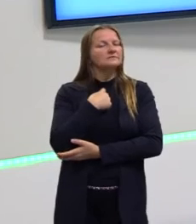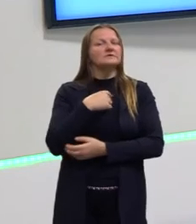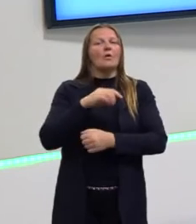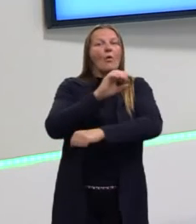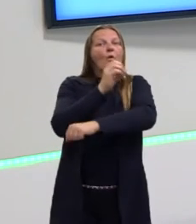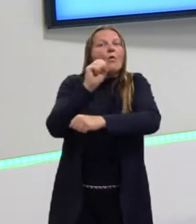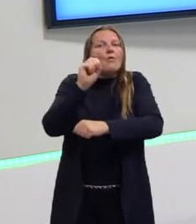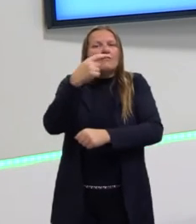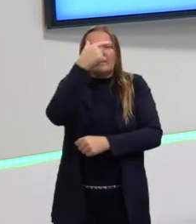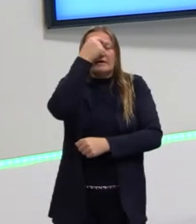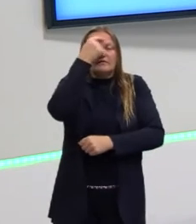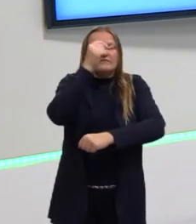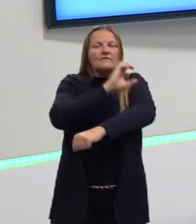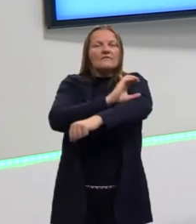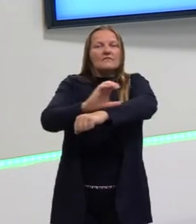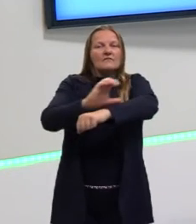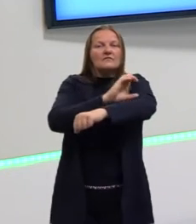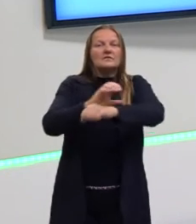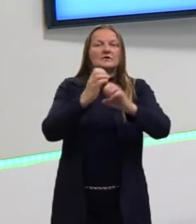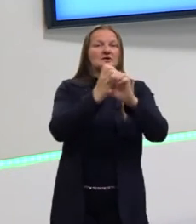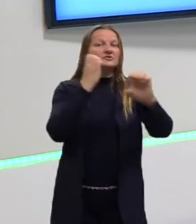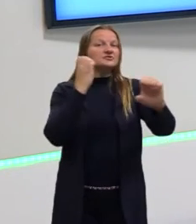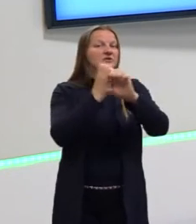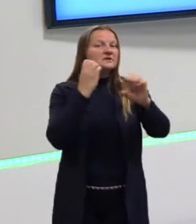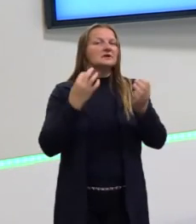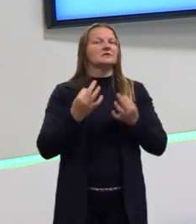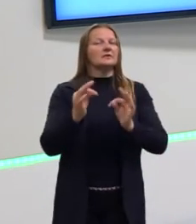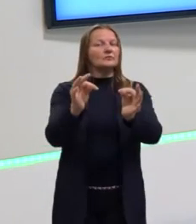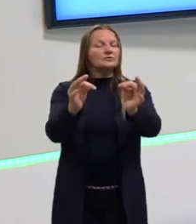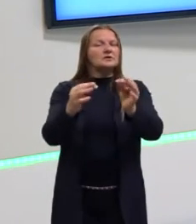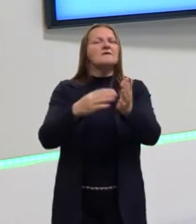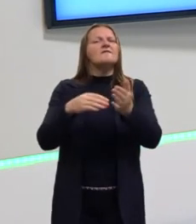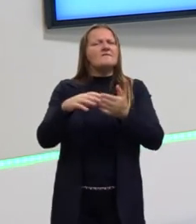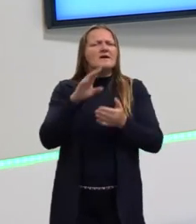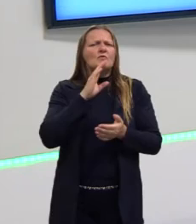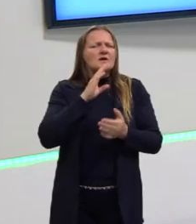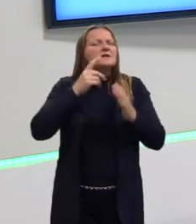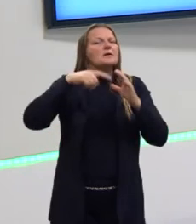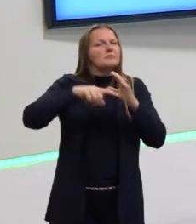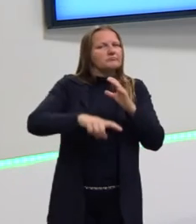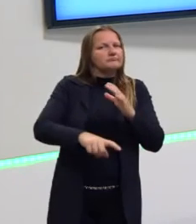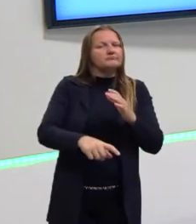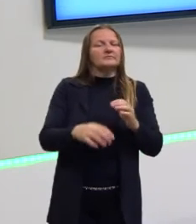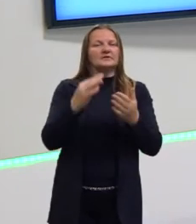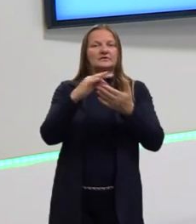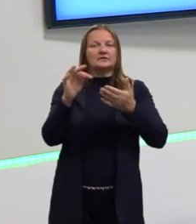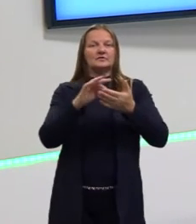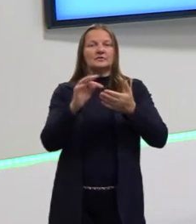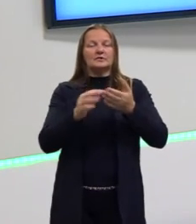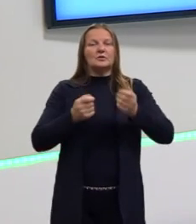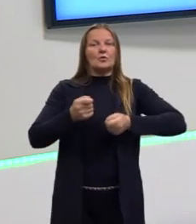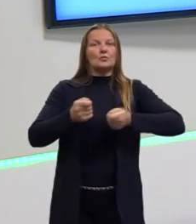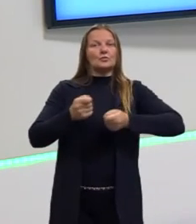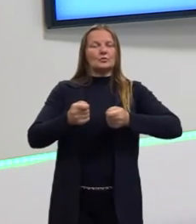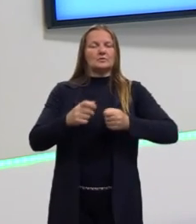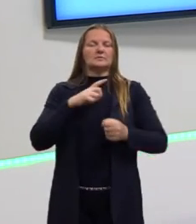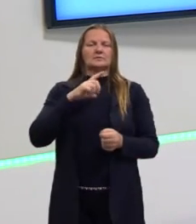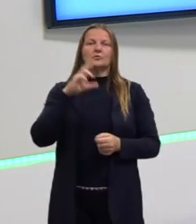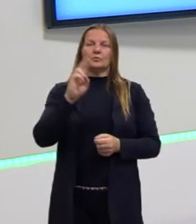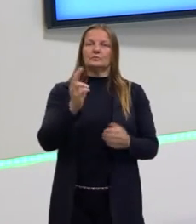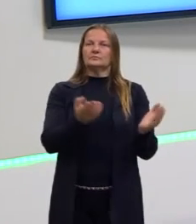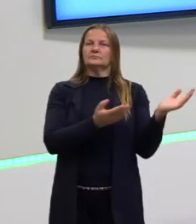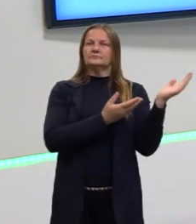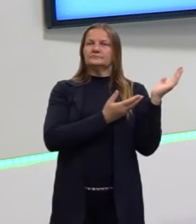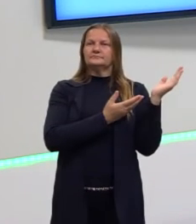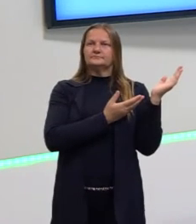cursar a área da engenharia tecnologia né vai ver um pouquinho dessa teoria do controle onde nós